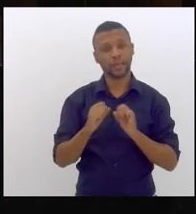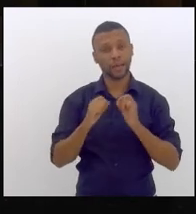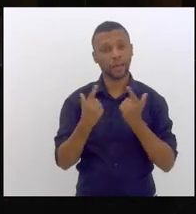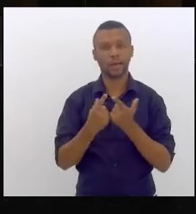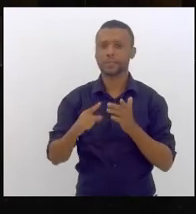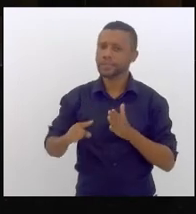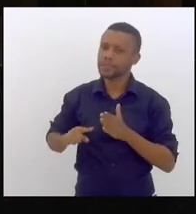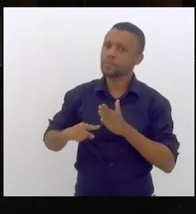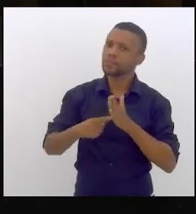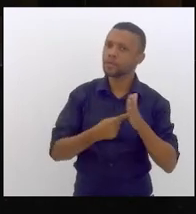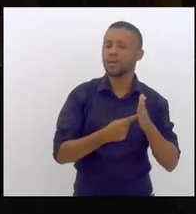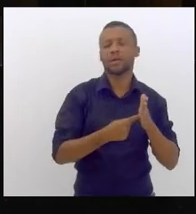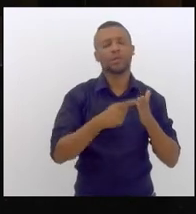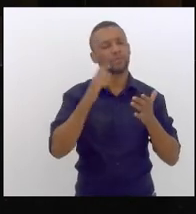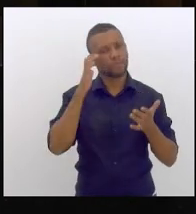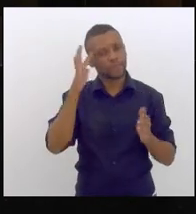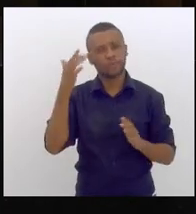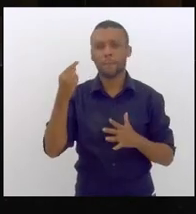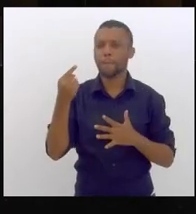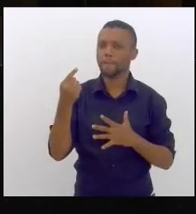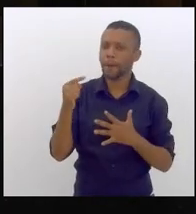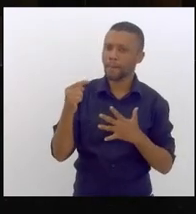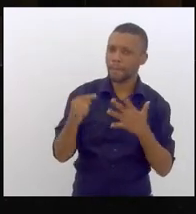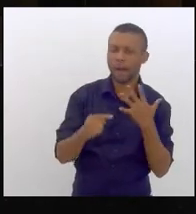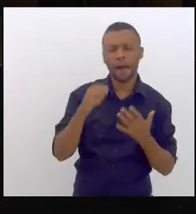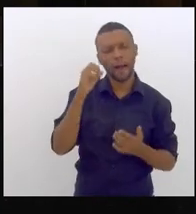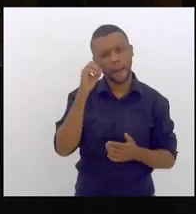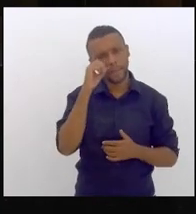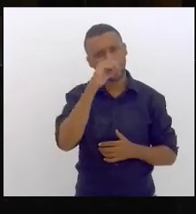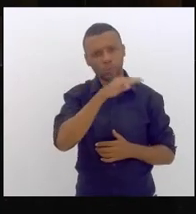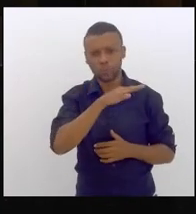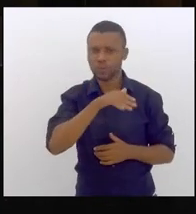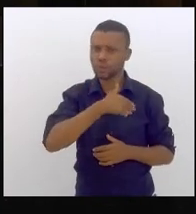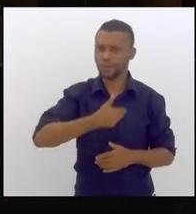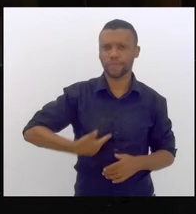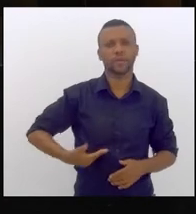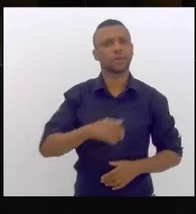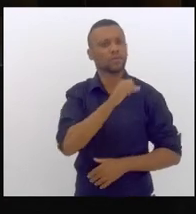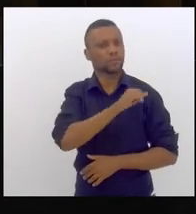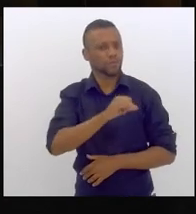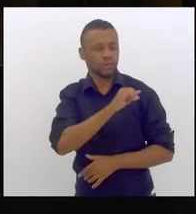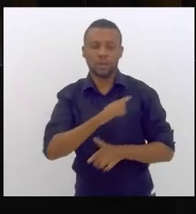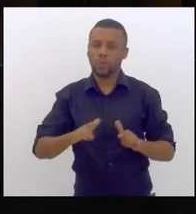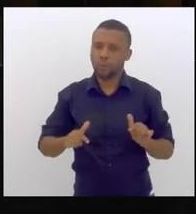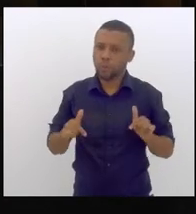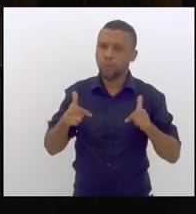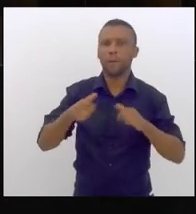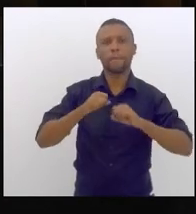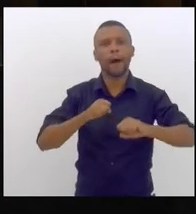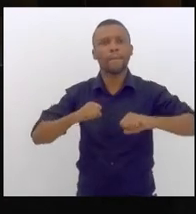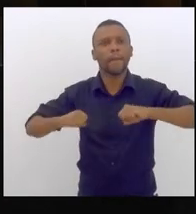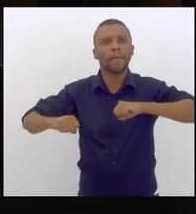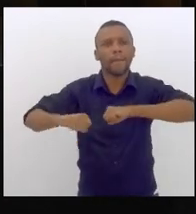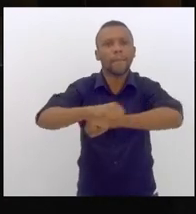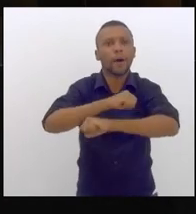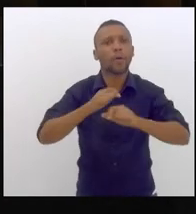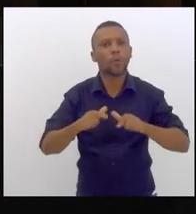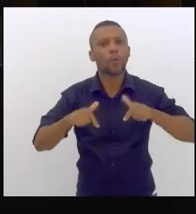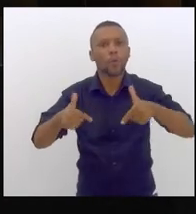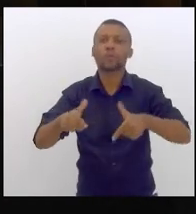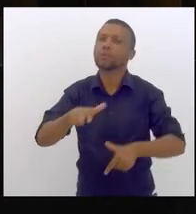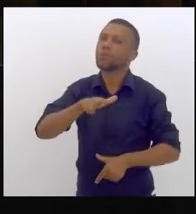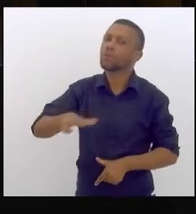denunciando toda a situação absurda que o governo do Estado tem operado de maneira a